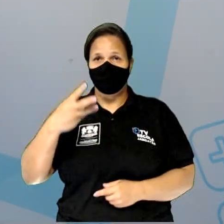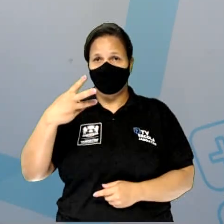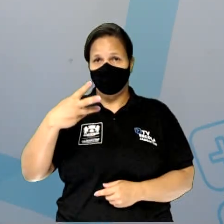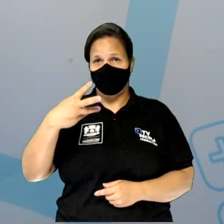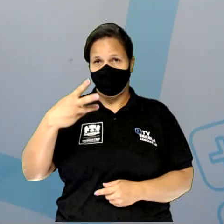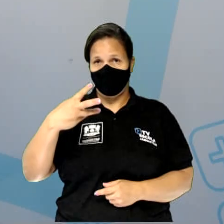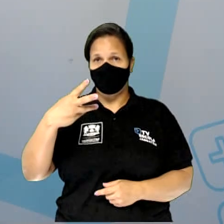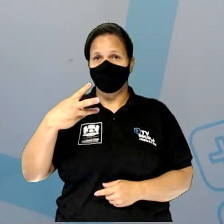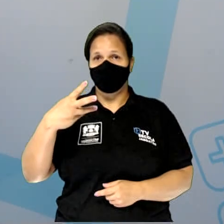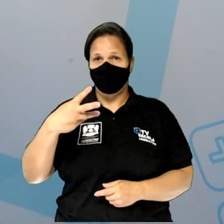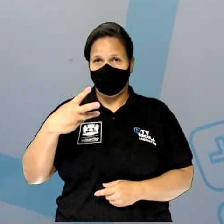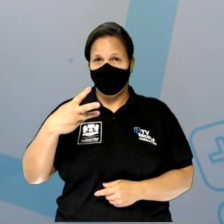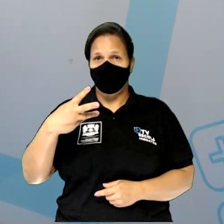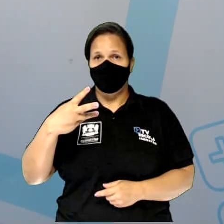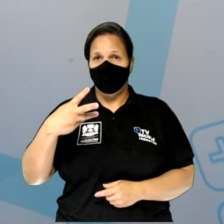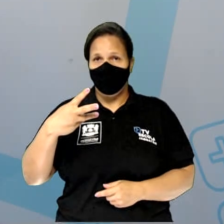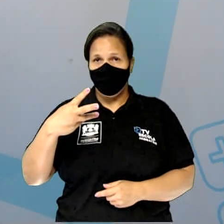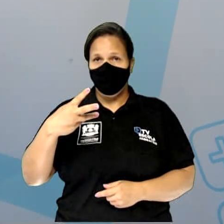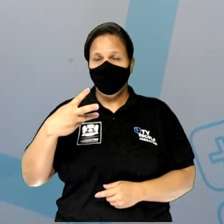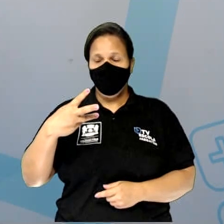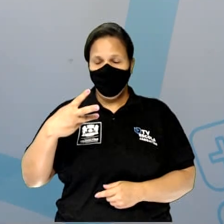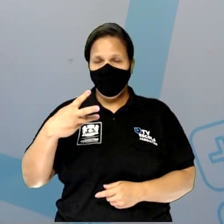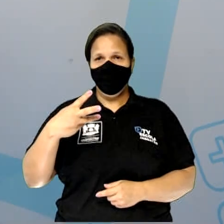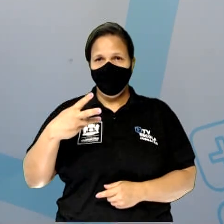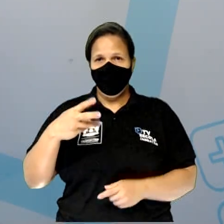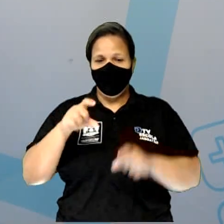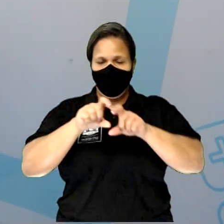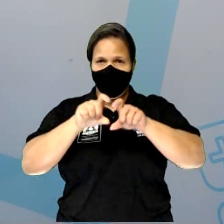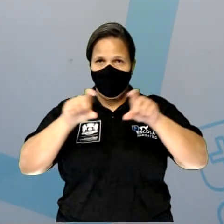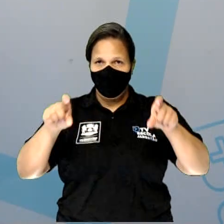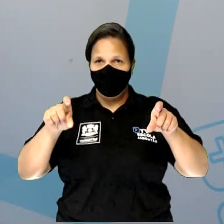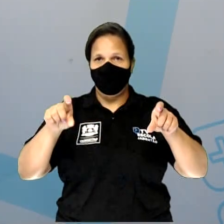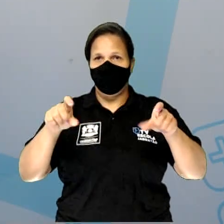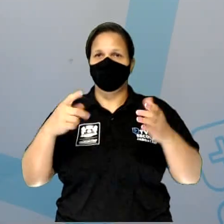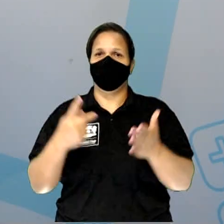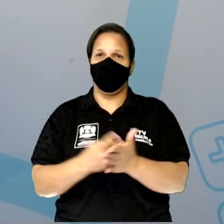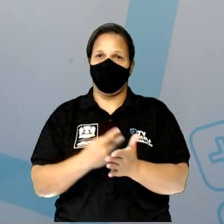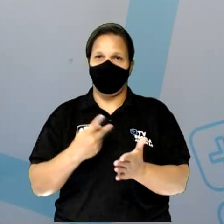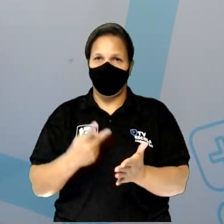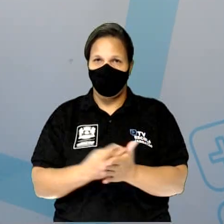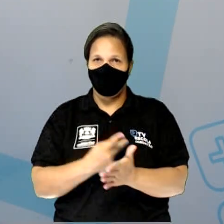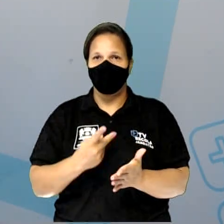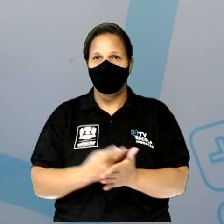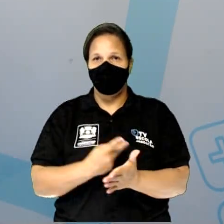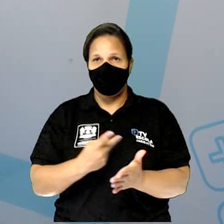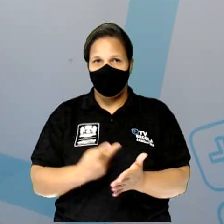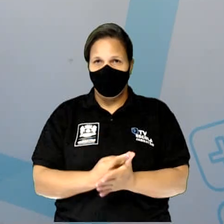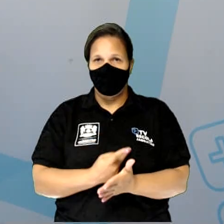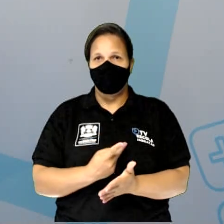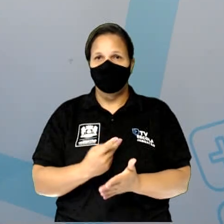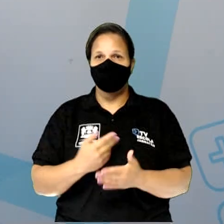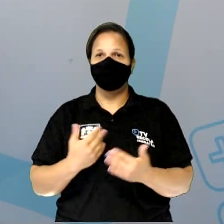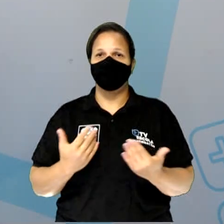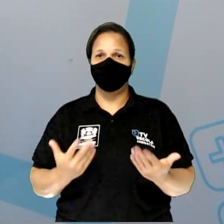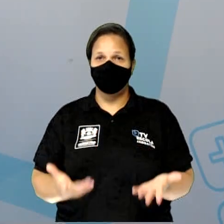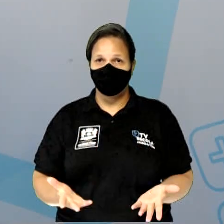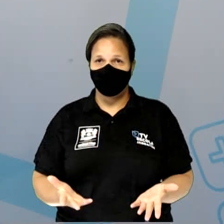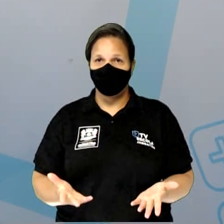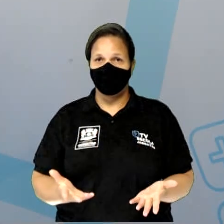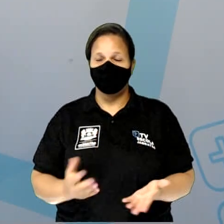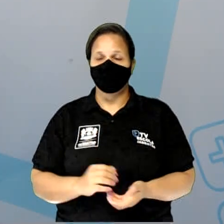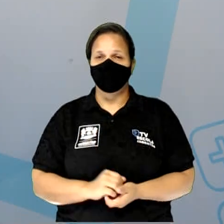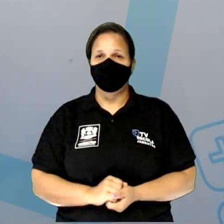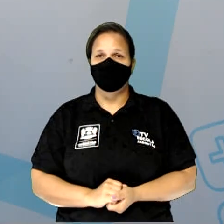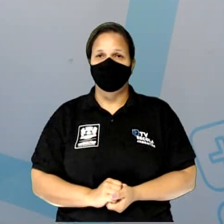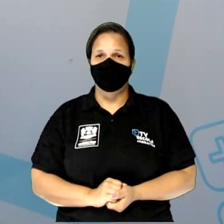nem when, nem if, e isso não caracteriza uma sentença na zero conditional, ou seja, na condição